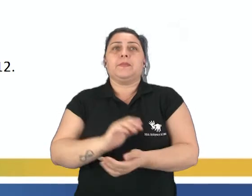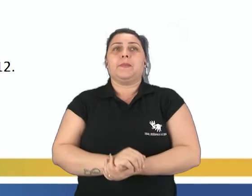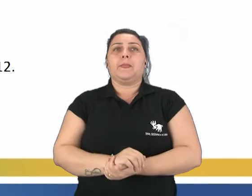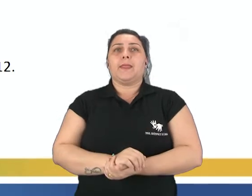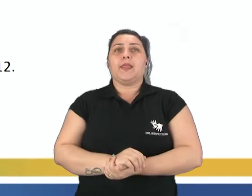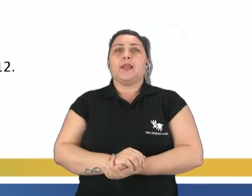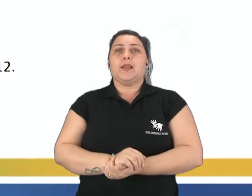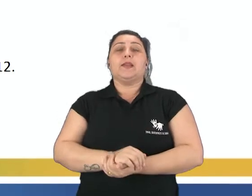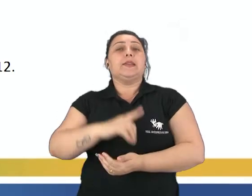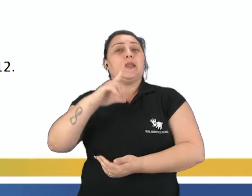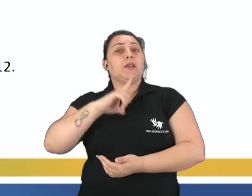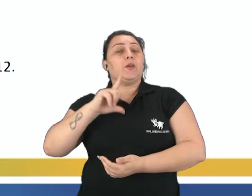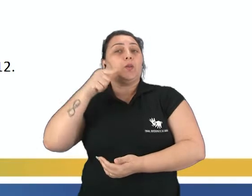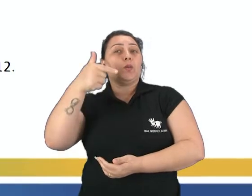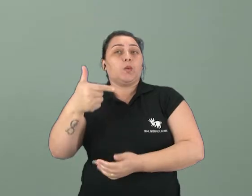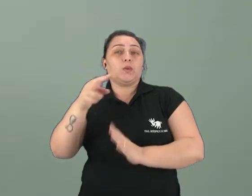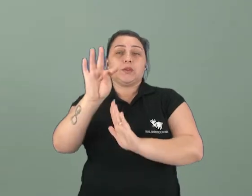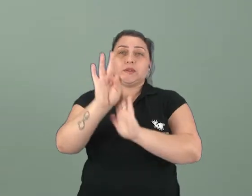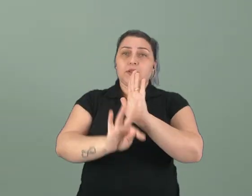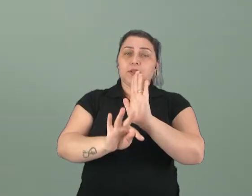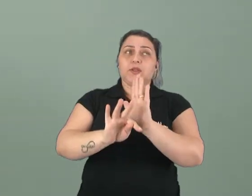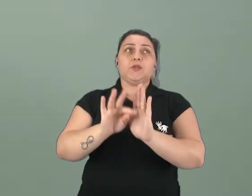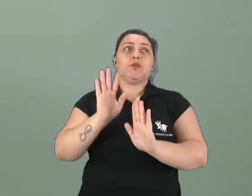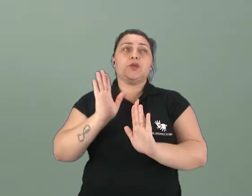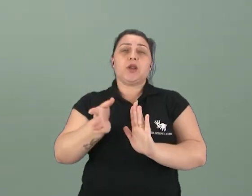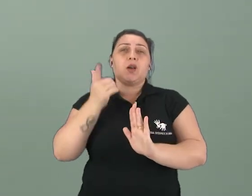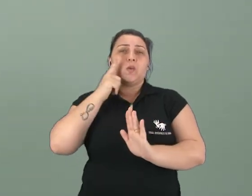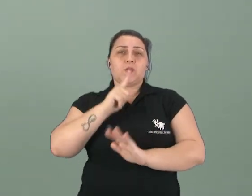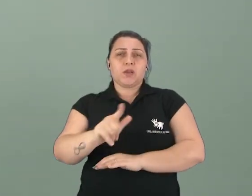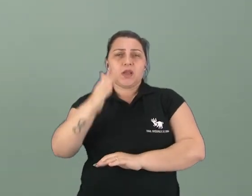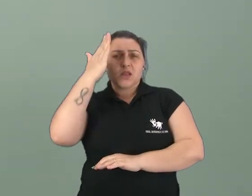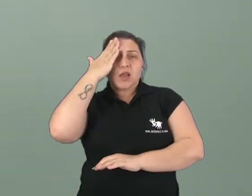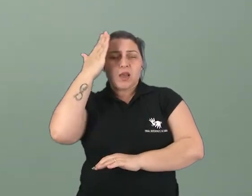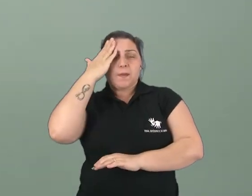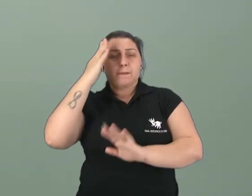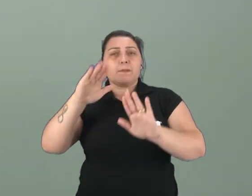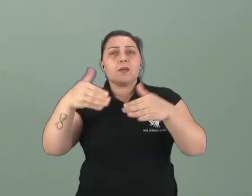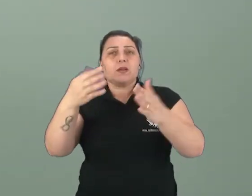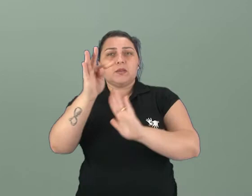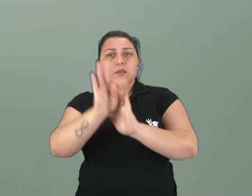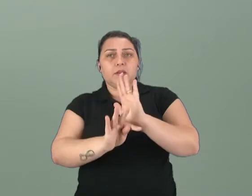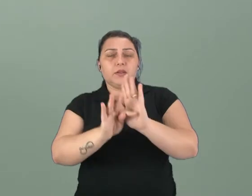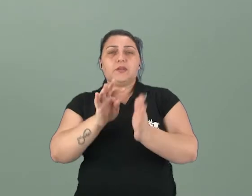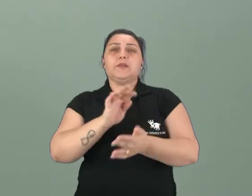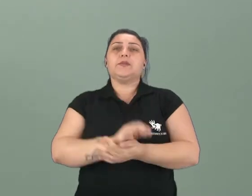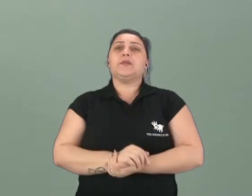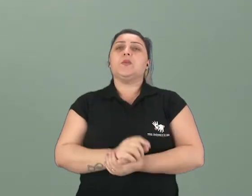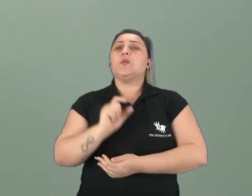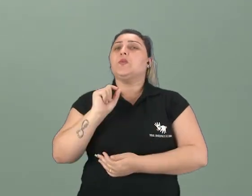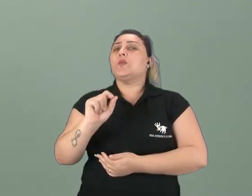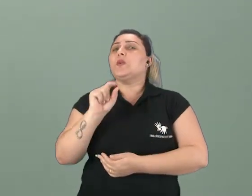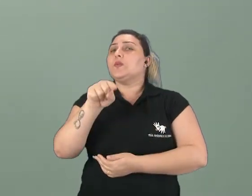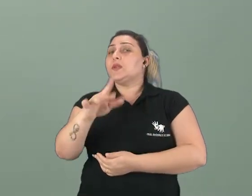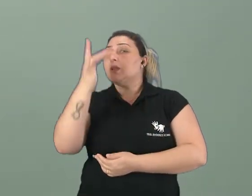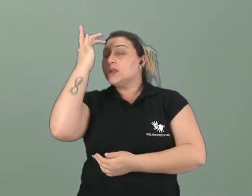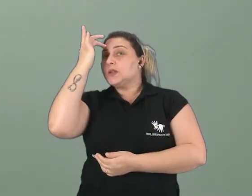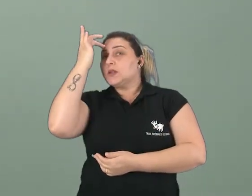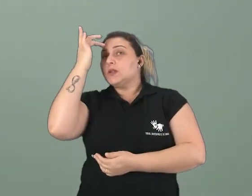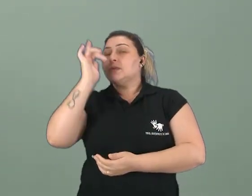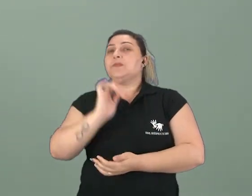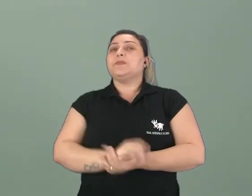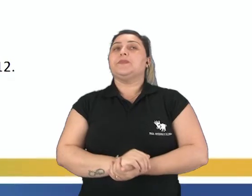já temos um outro tipo de texto. Já conseguiram identificar esse texto? O que vocês acham que ele